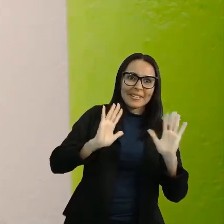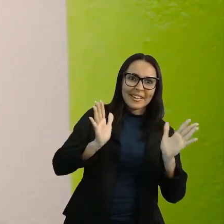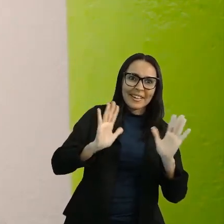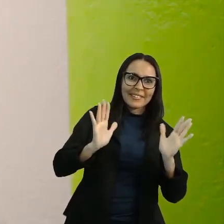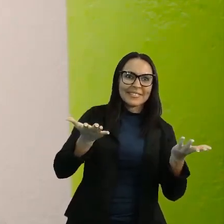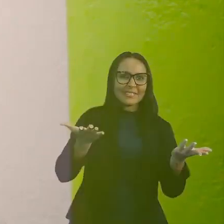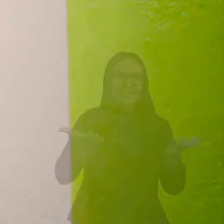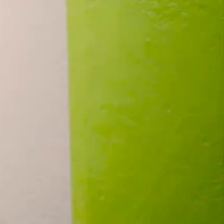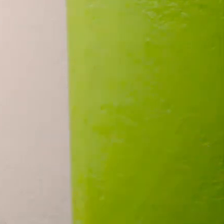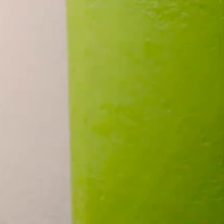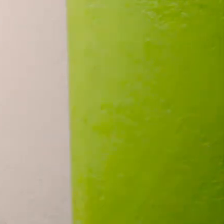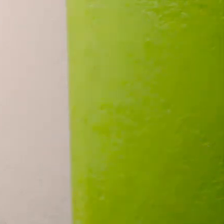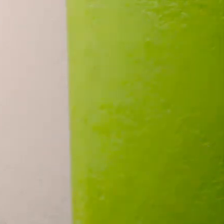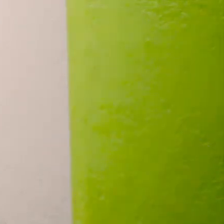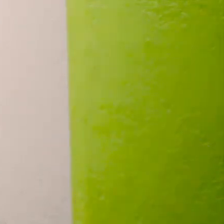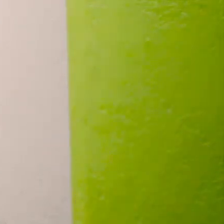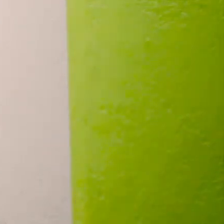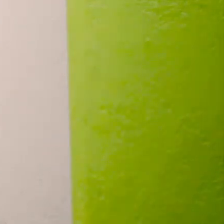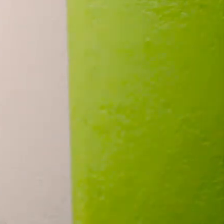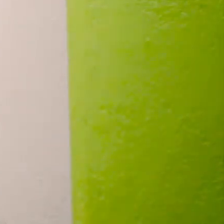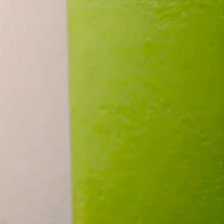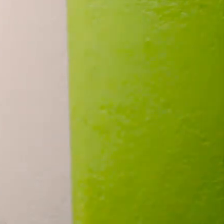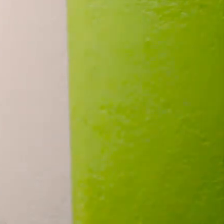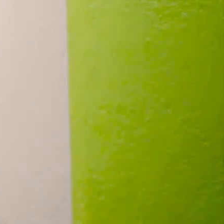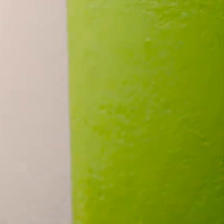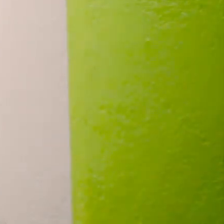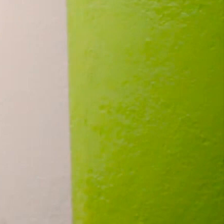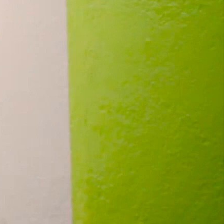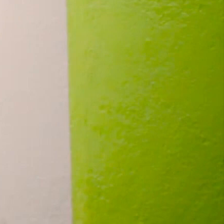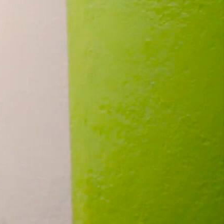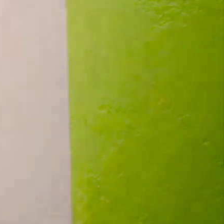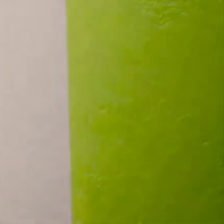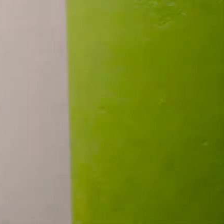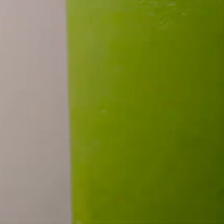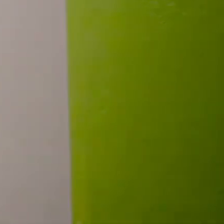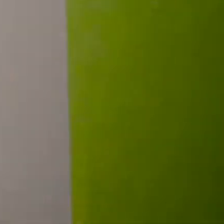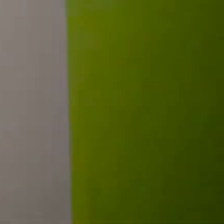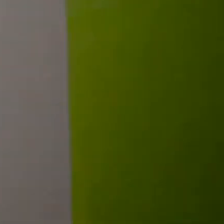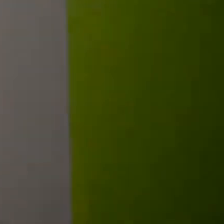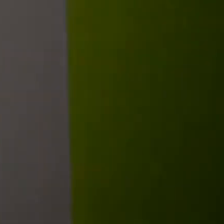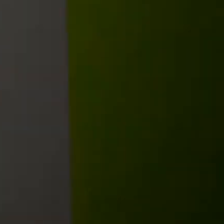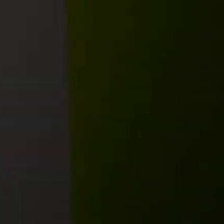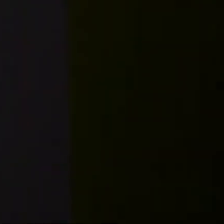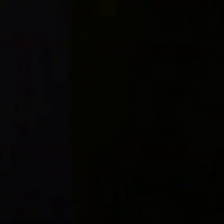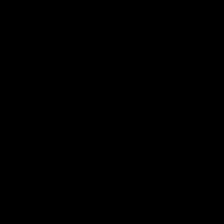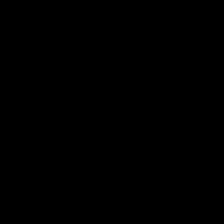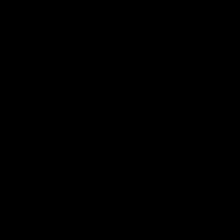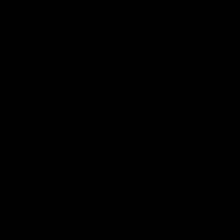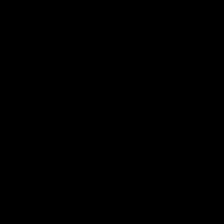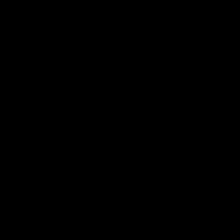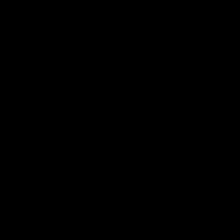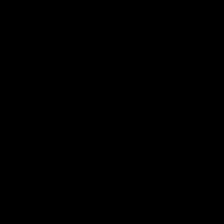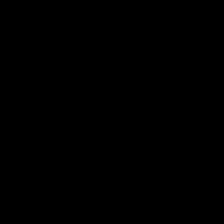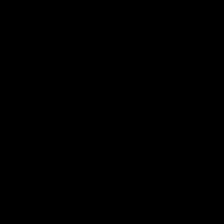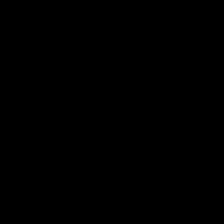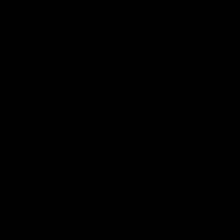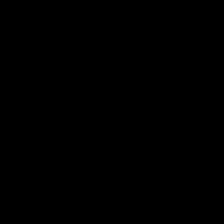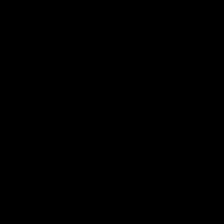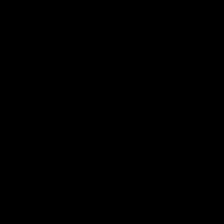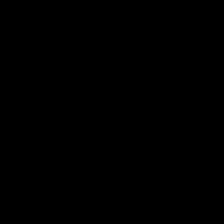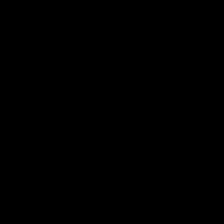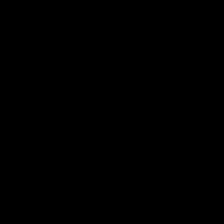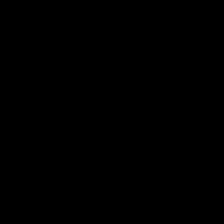construção é outro nível de mão de obra, de custo, então isso sem dúvida atrapalha, né? Agora a busca por vir no local